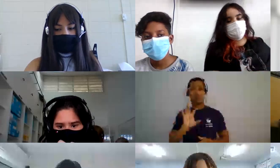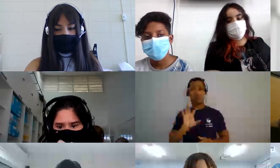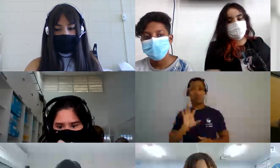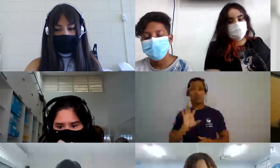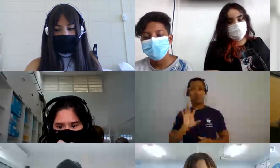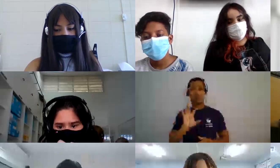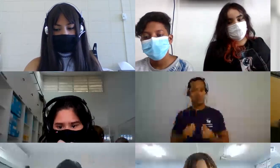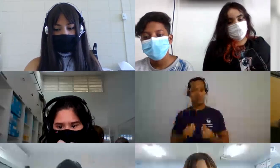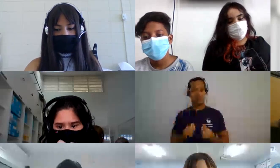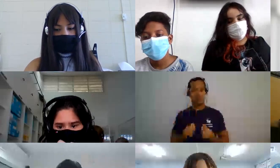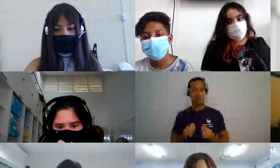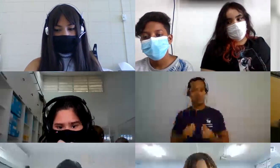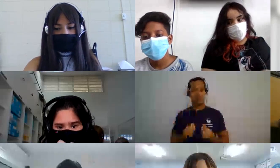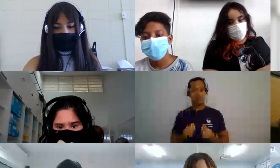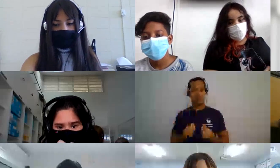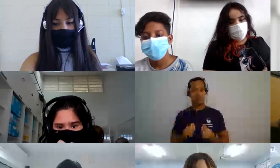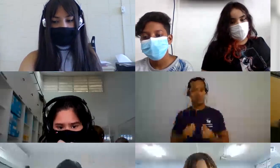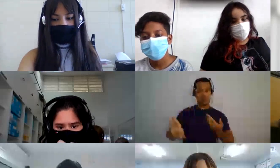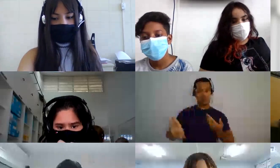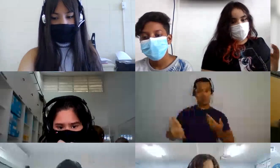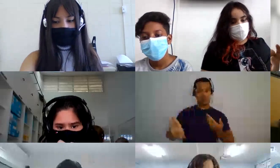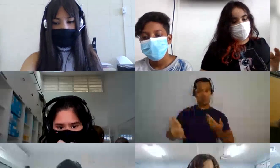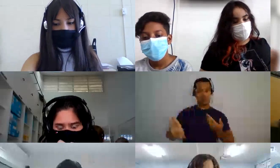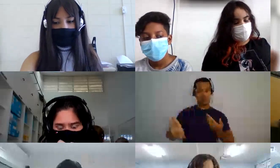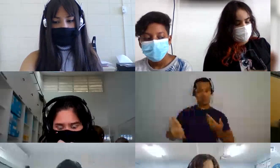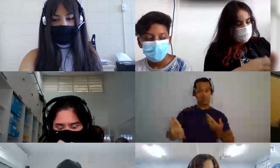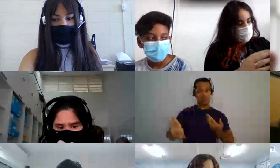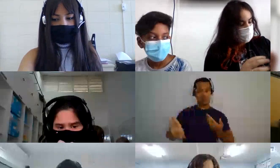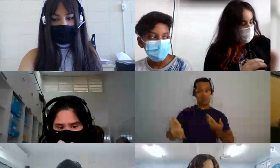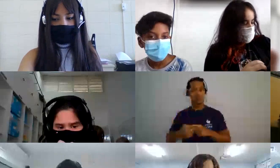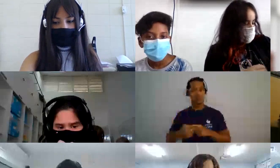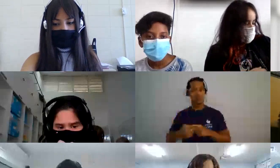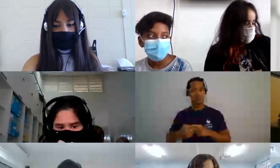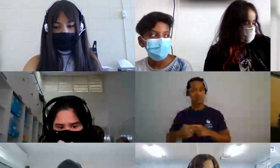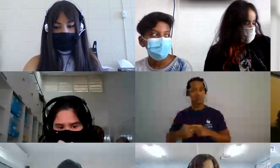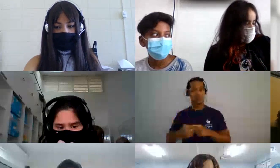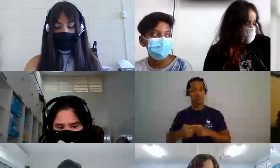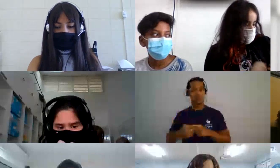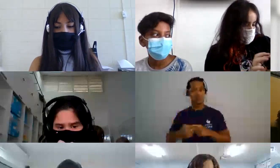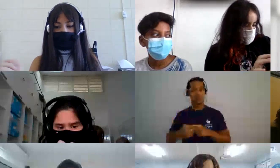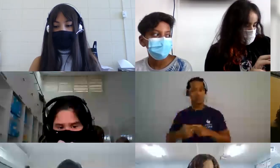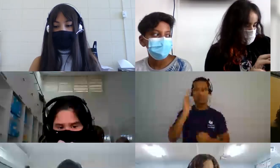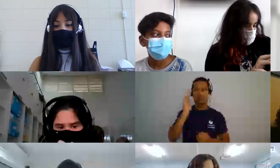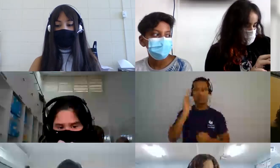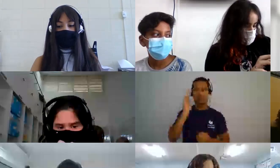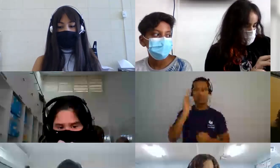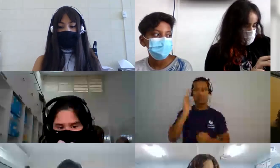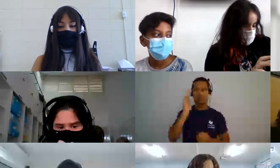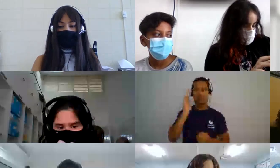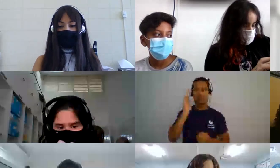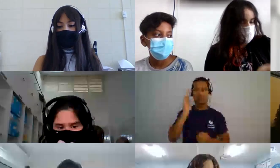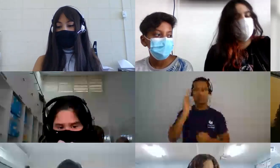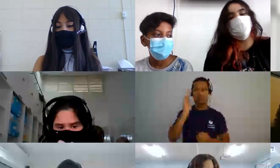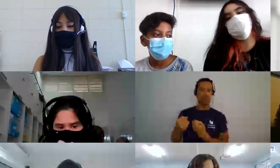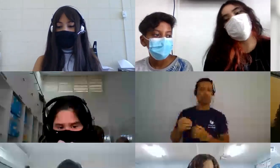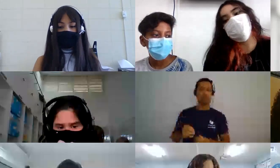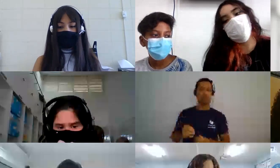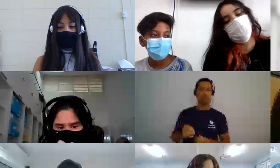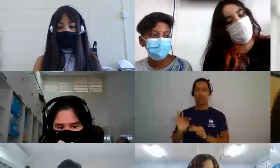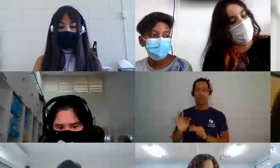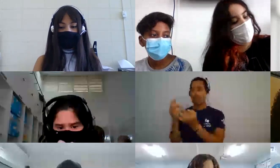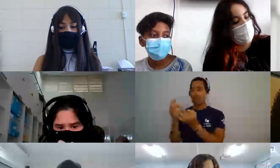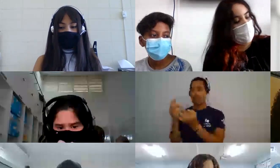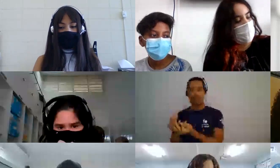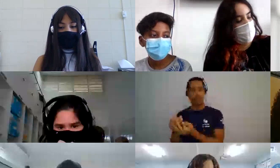gente tem um certo afastamento dos pais, porque a gente acha que pai não tem nada para ensinar nesse momento, mãe não tem o que ensinar, e a gente está super próximo